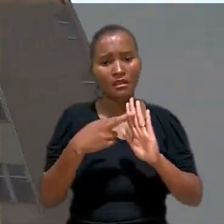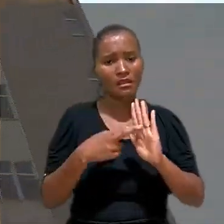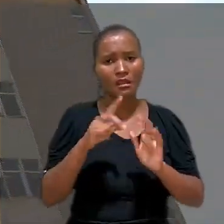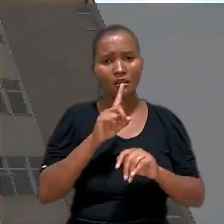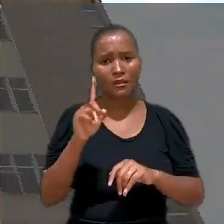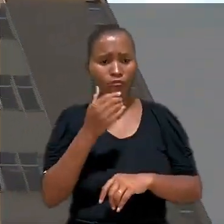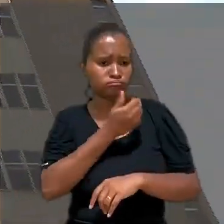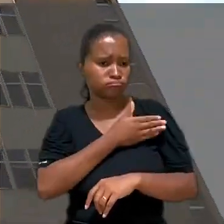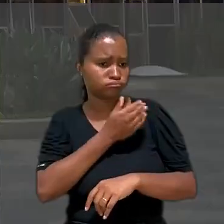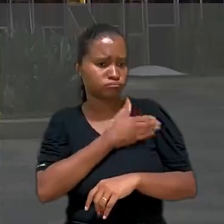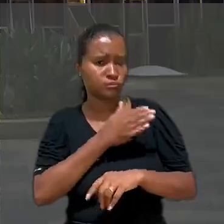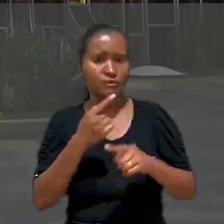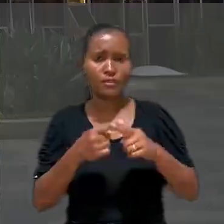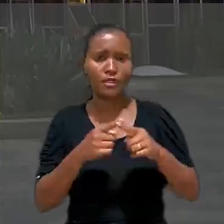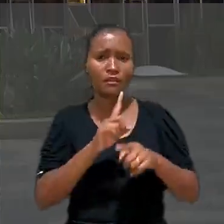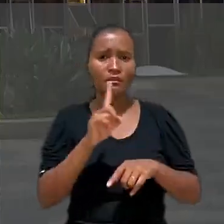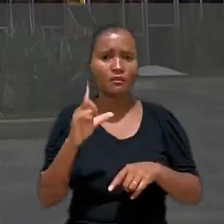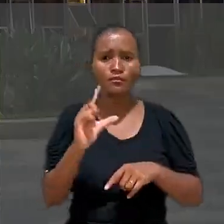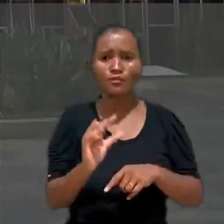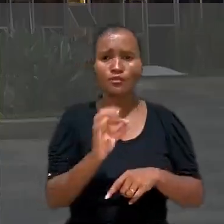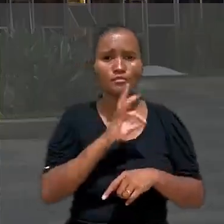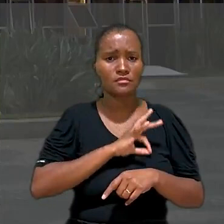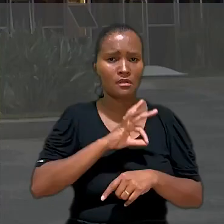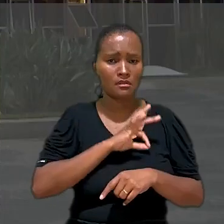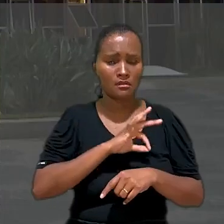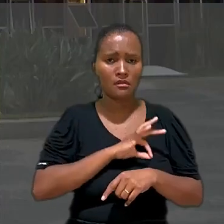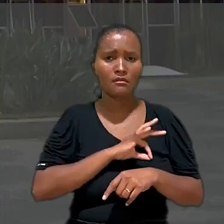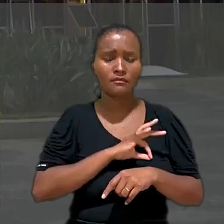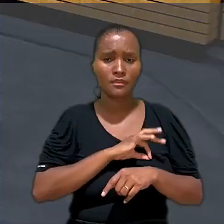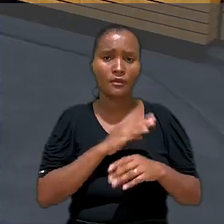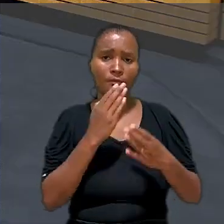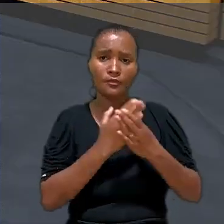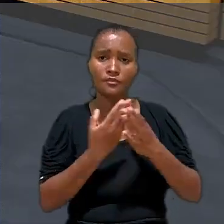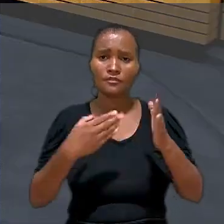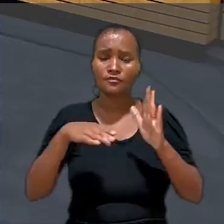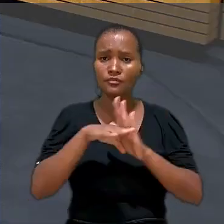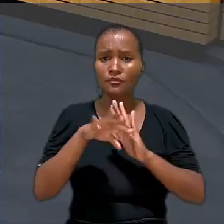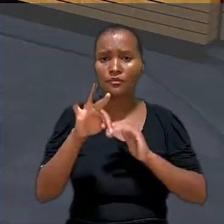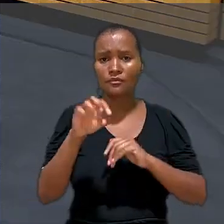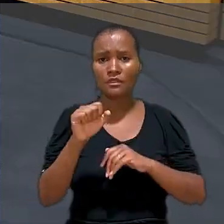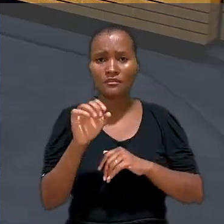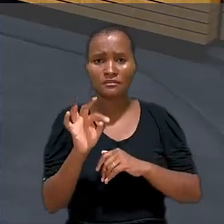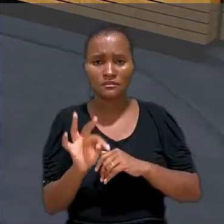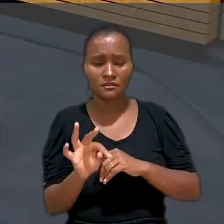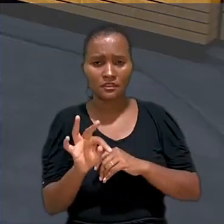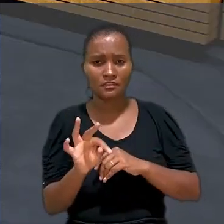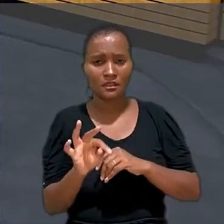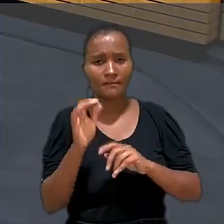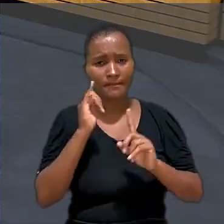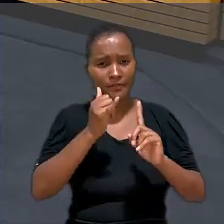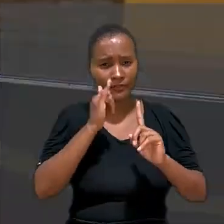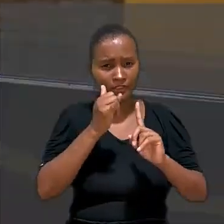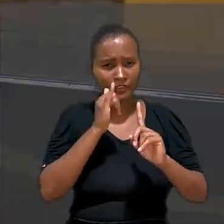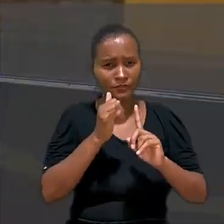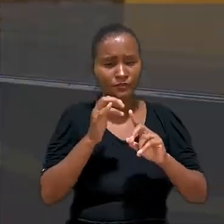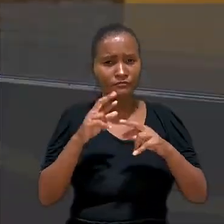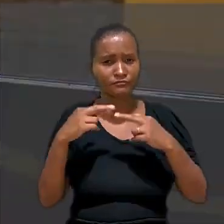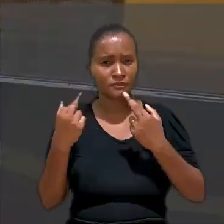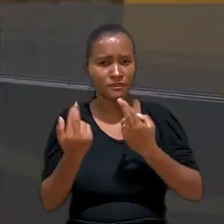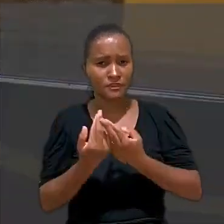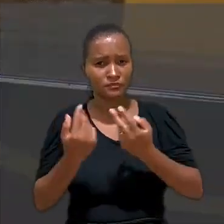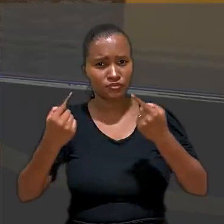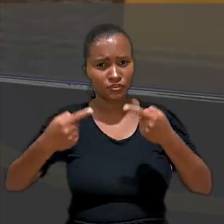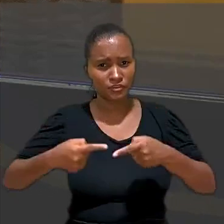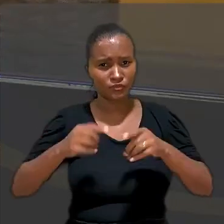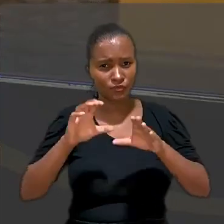não é discriminatória, pois não implica redução salarial. O caso chegou ao Tribunal Superior do Trabalho. Para o relator